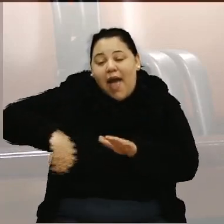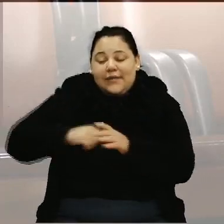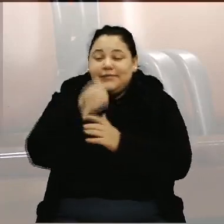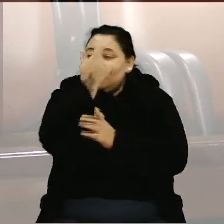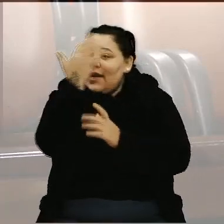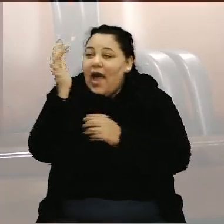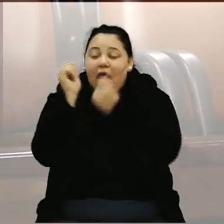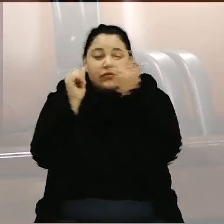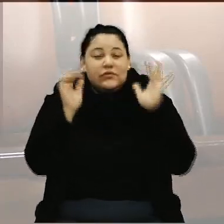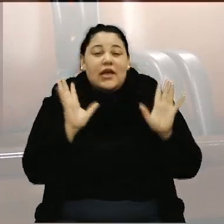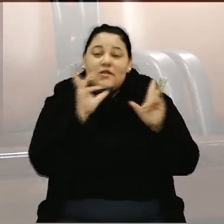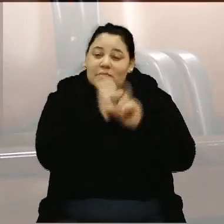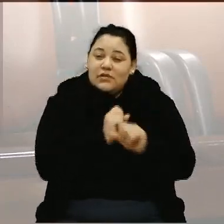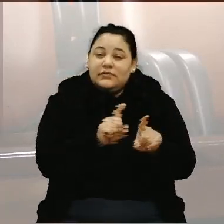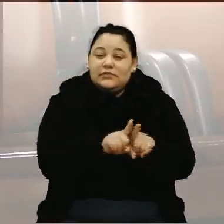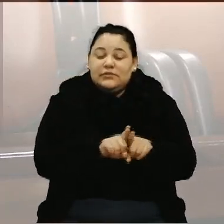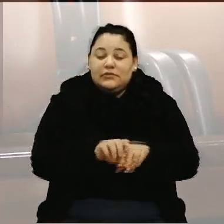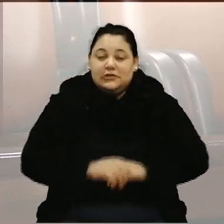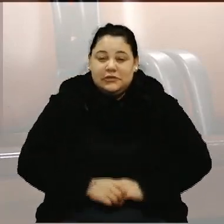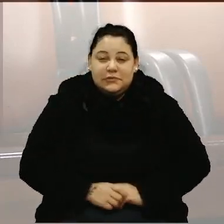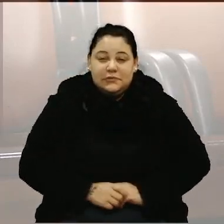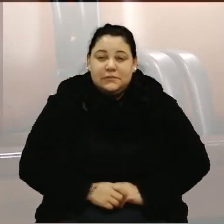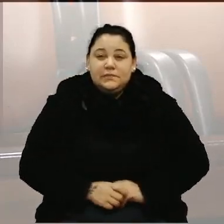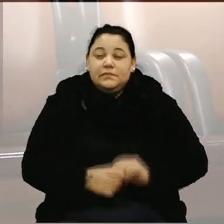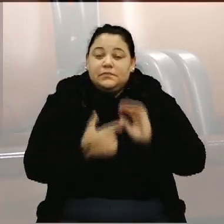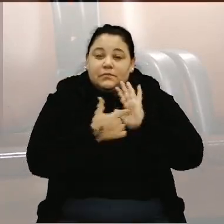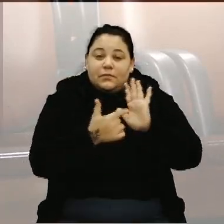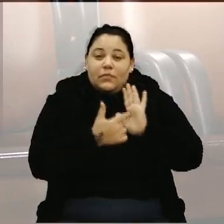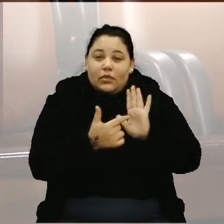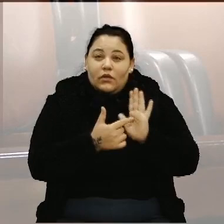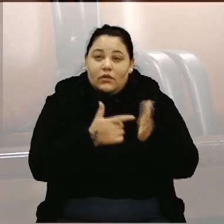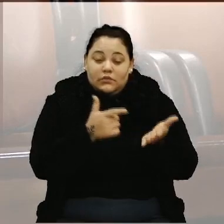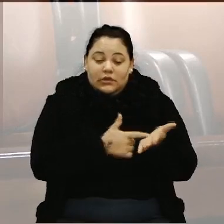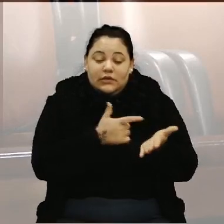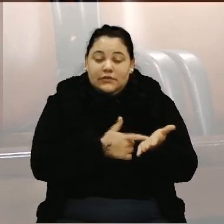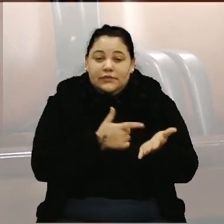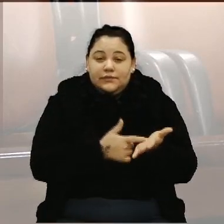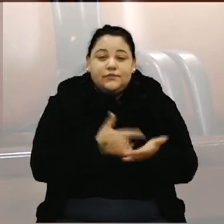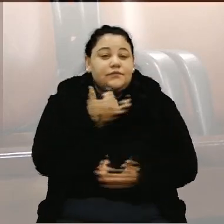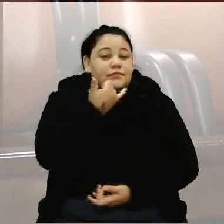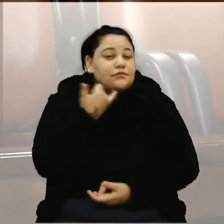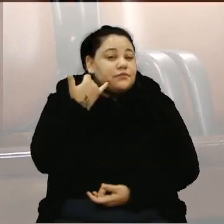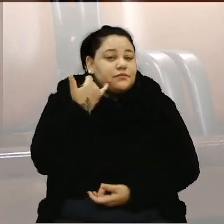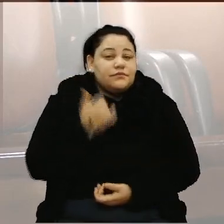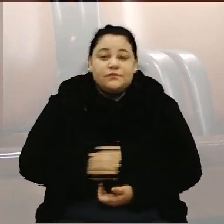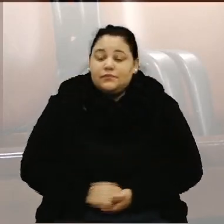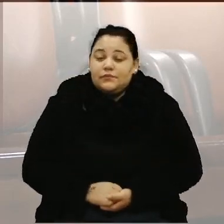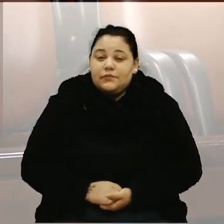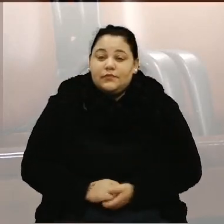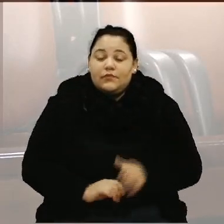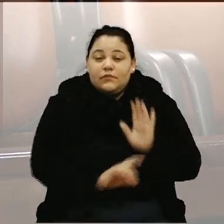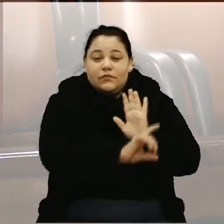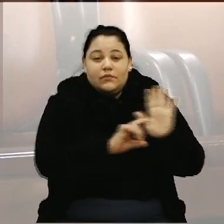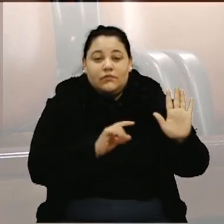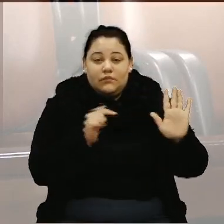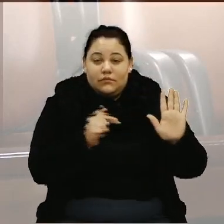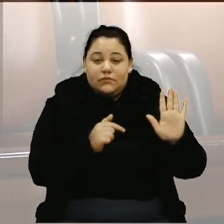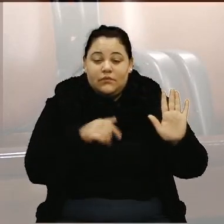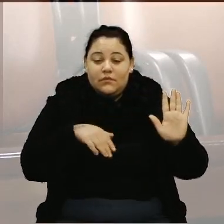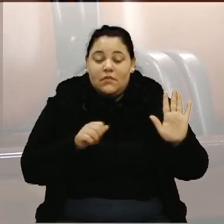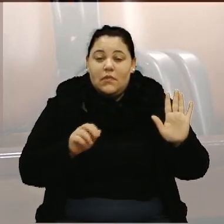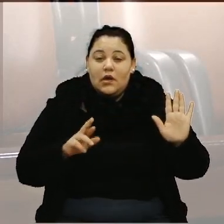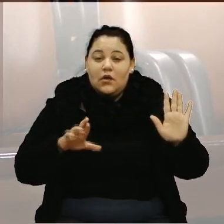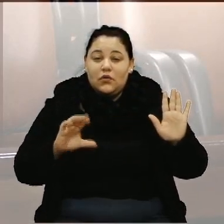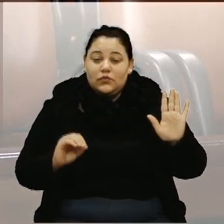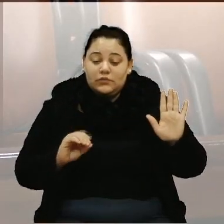os animais. E a apresentação do livro foi feita pelo Frei Jaime Bétega. E eu vou ler o último parágrafo. Mauro Bettiol carrega